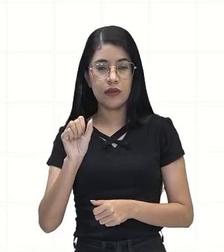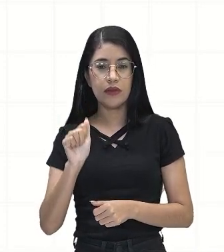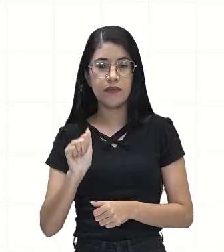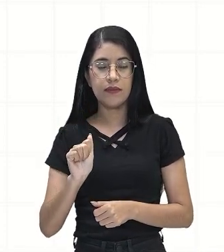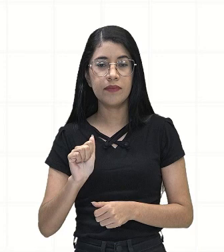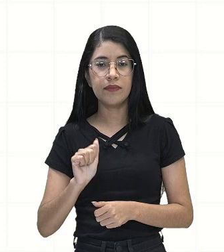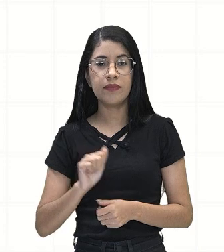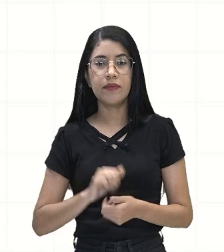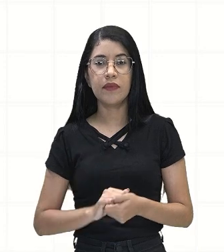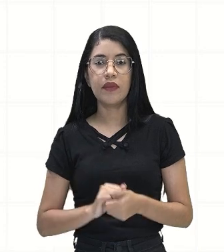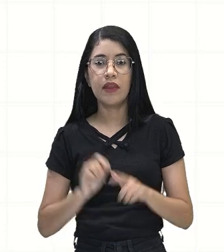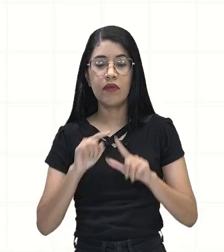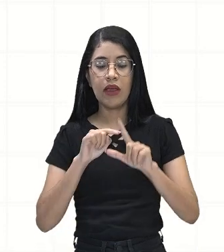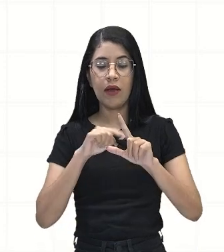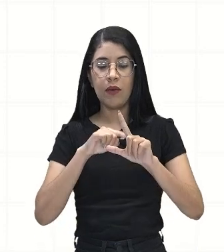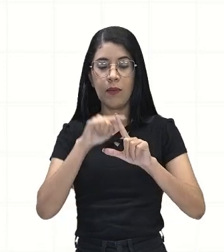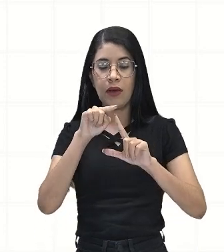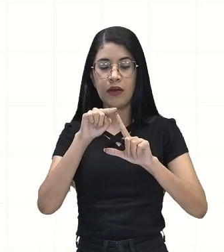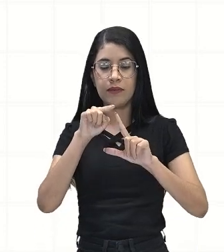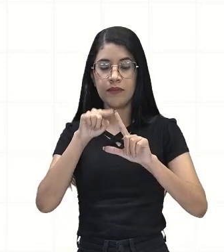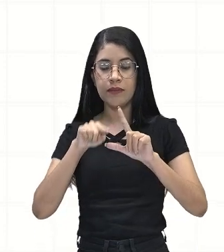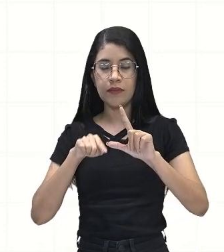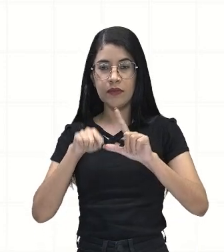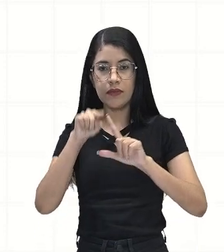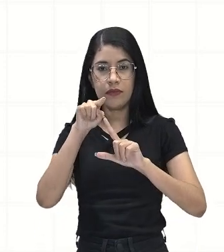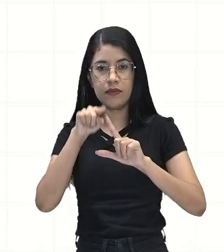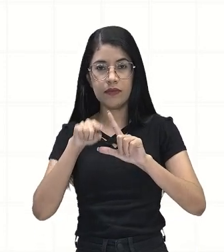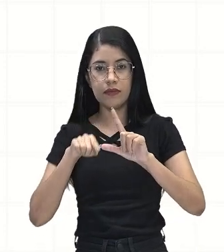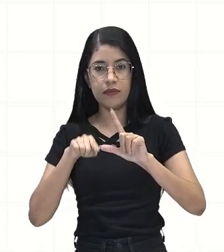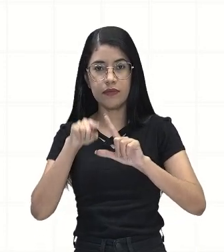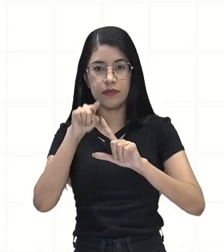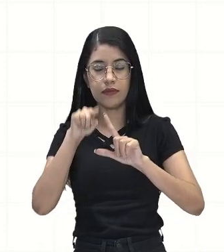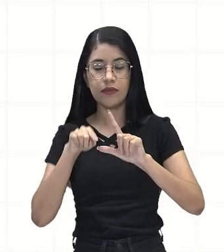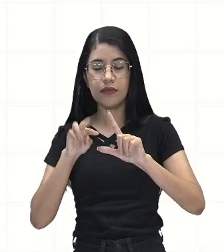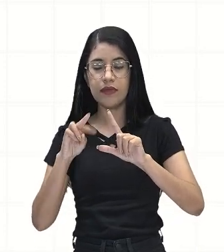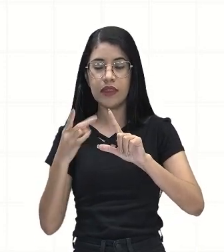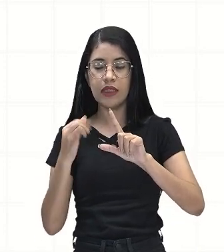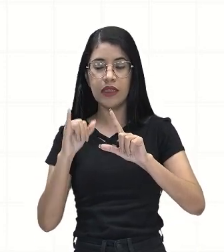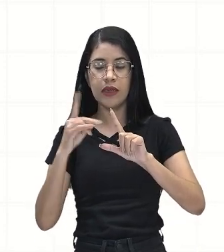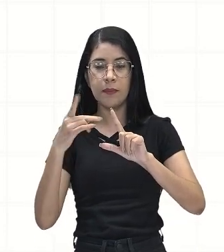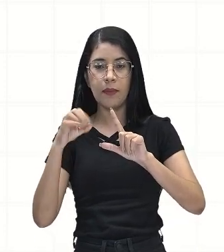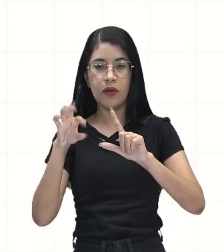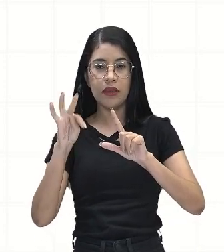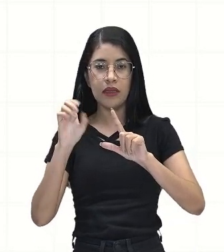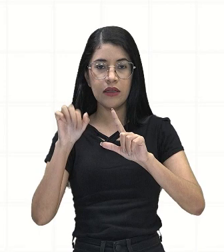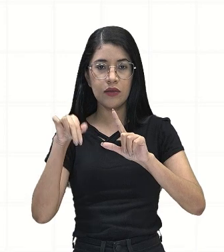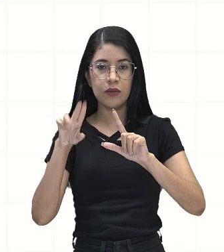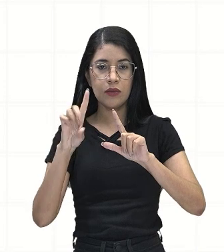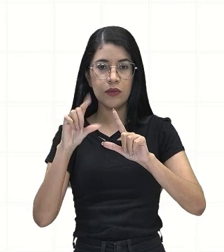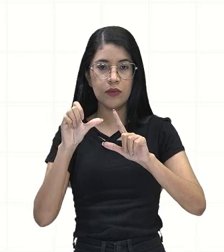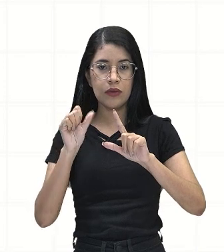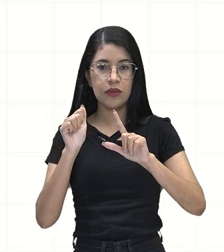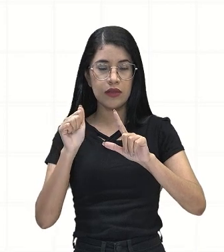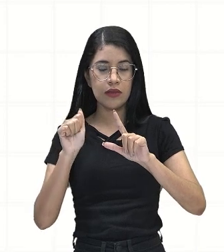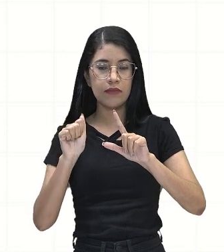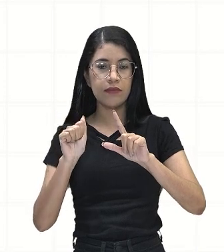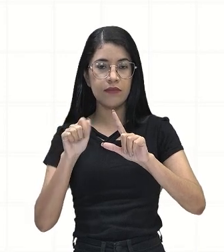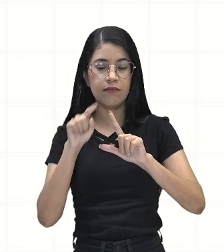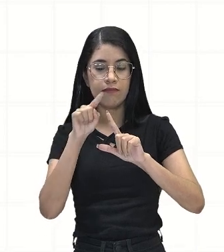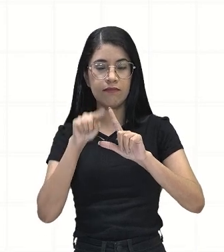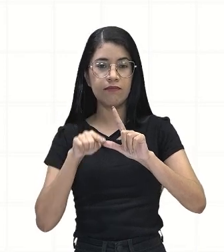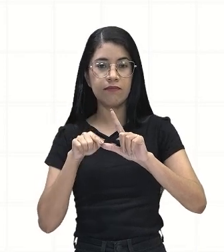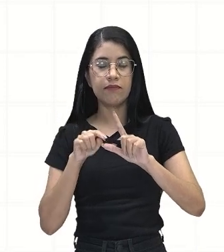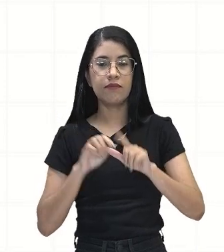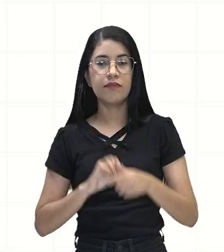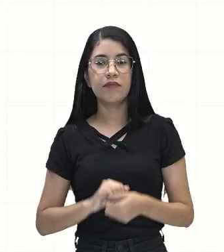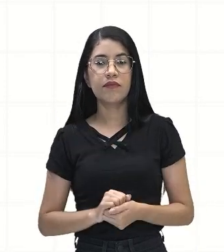do lado oposto ao triângulo, ao ângulo de 90 graus. Então, aqui está o ângulo de 90 graus, esse lado